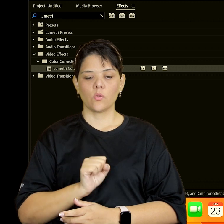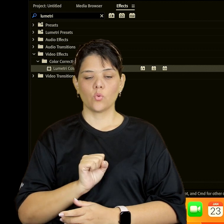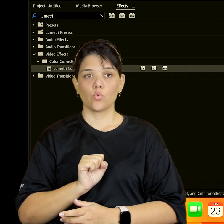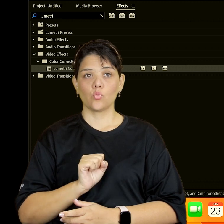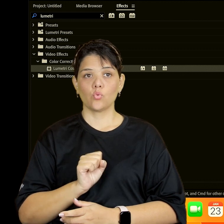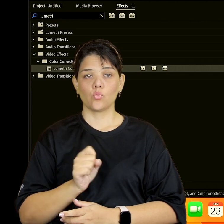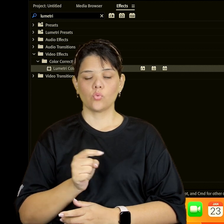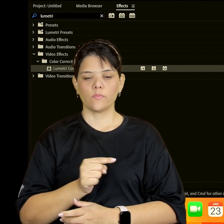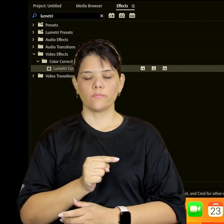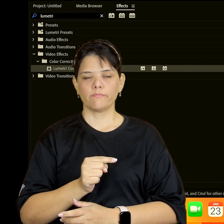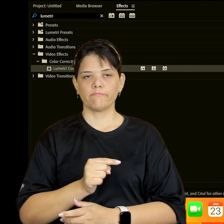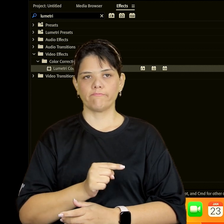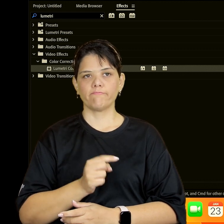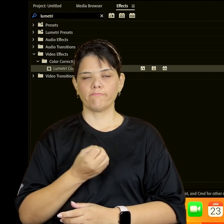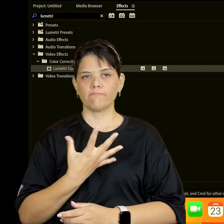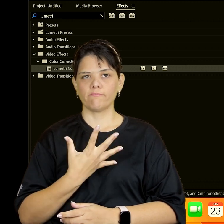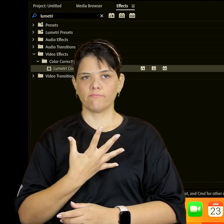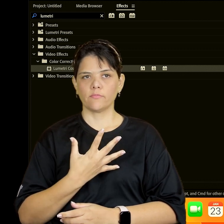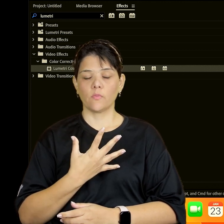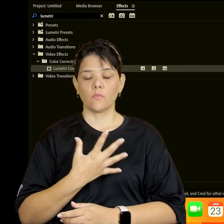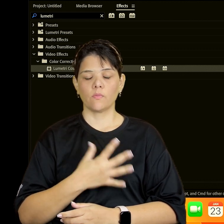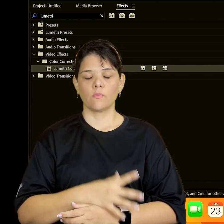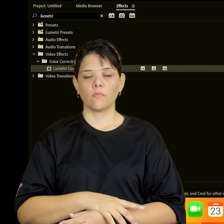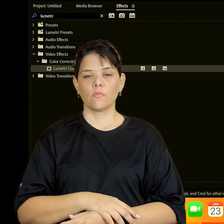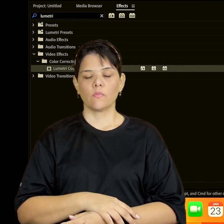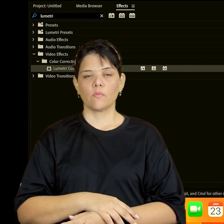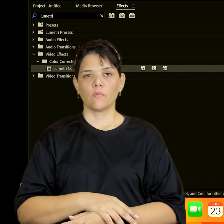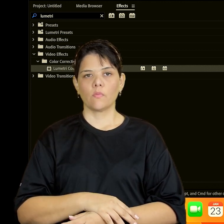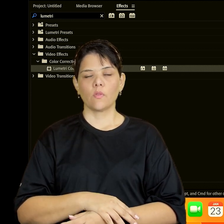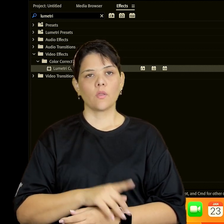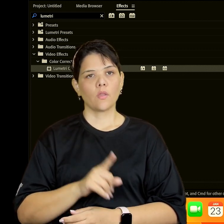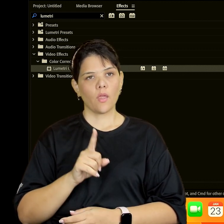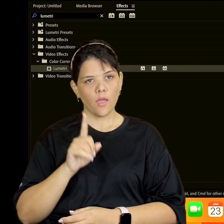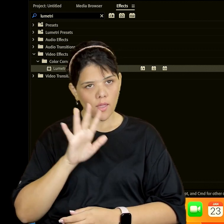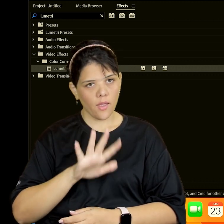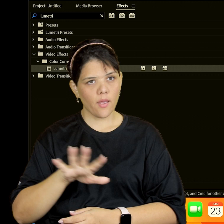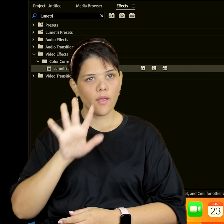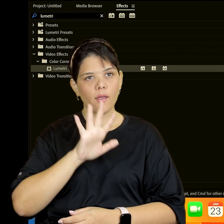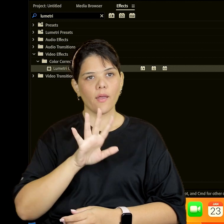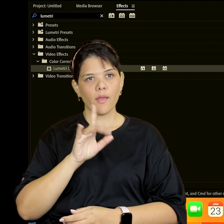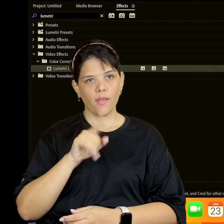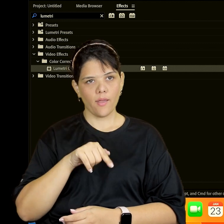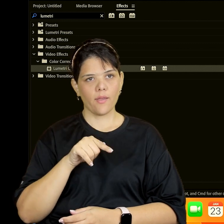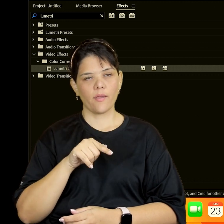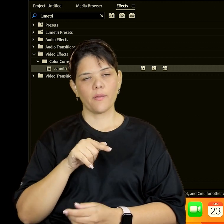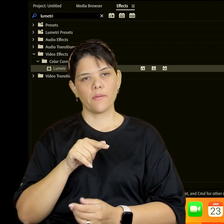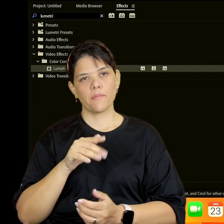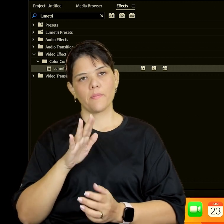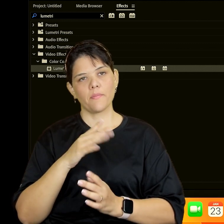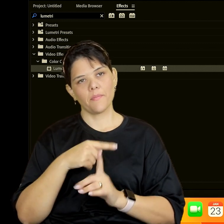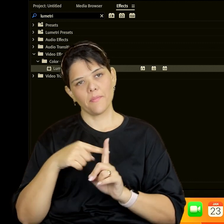Então, é assim que funciona. O grosso do grosso do grosso do grosso do grosso.